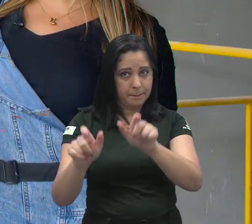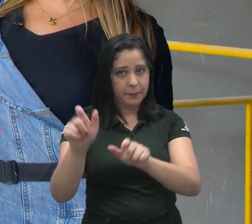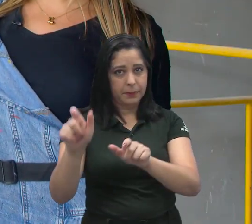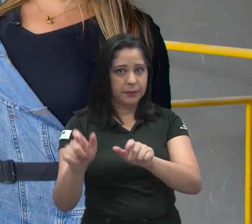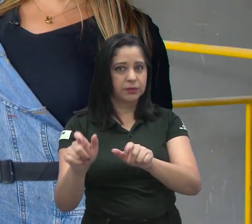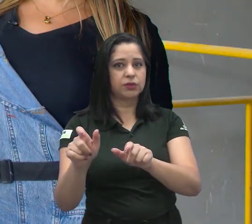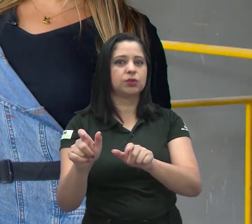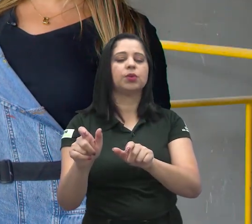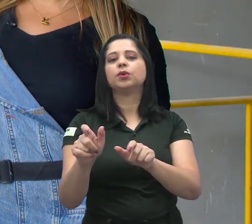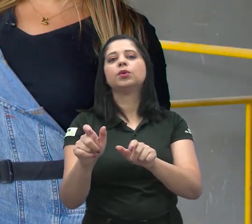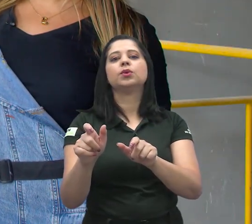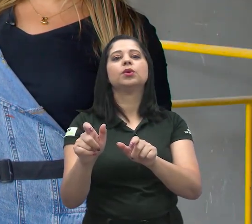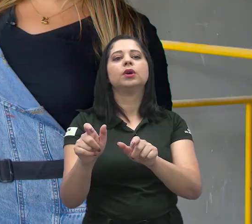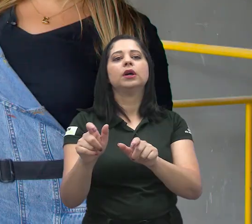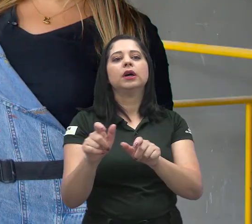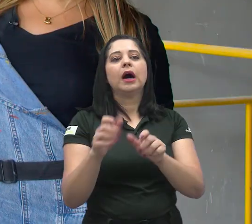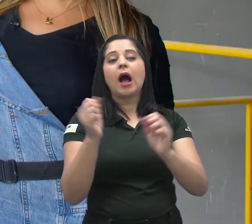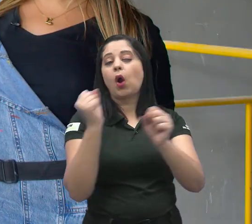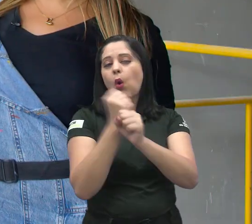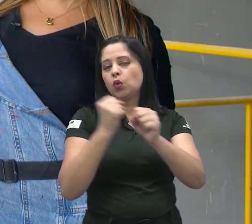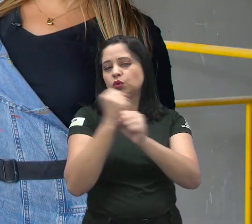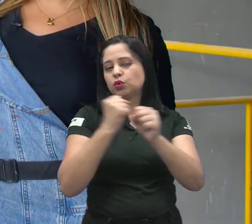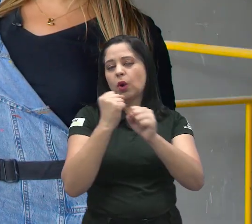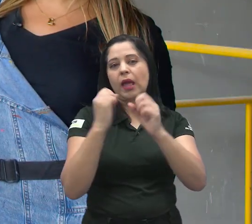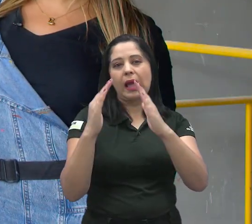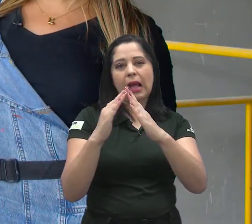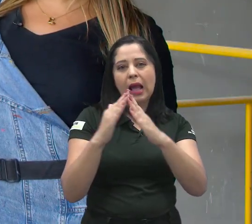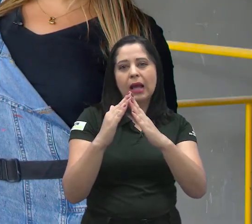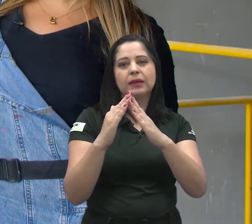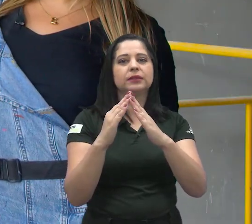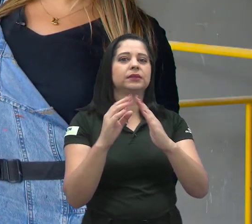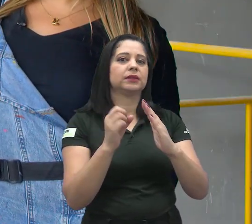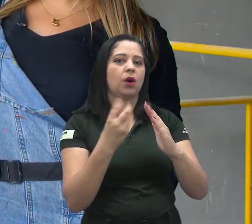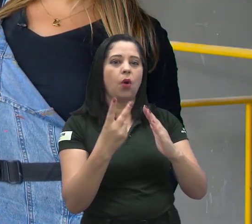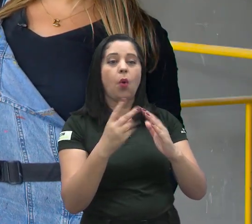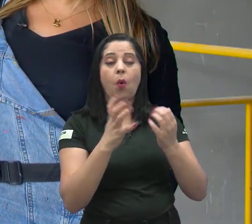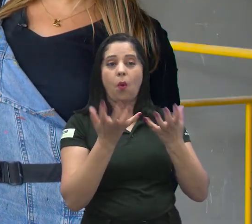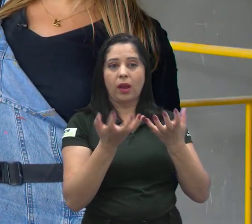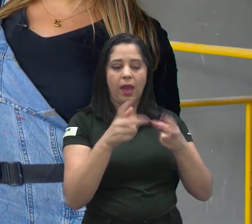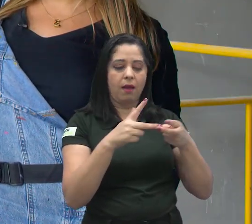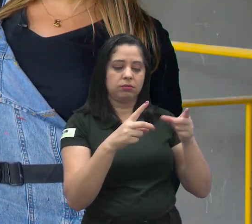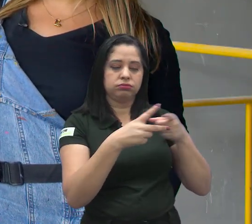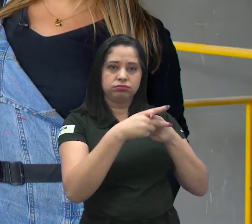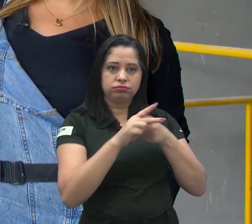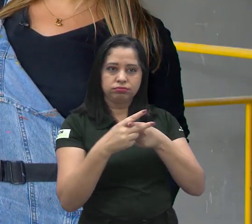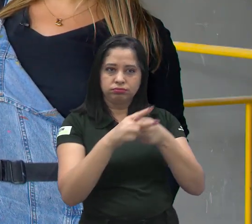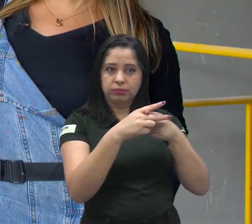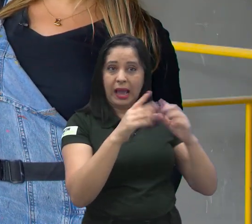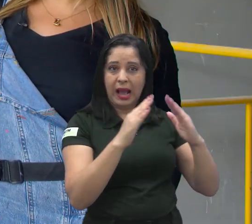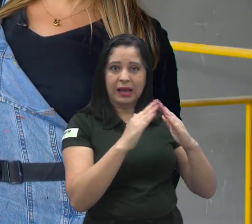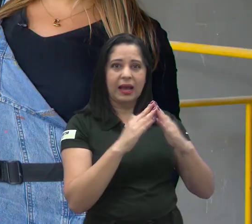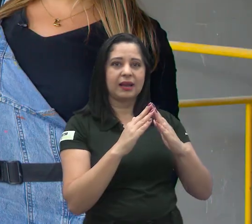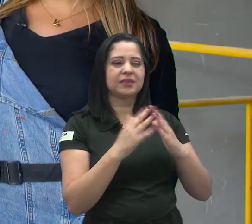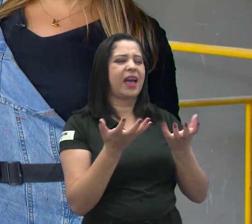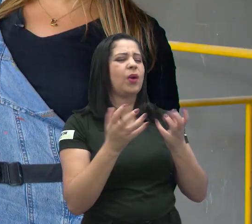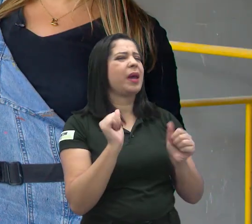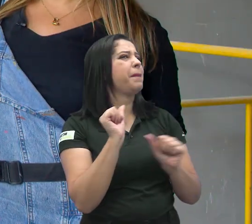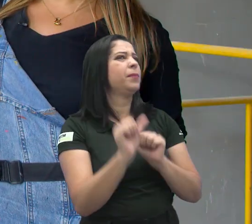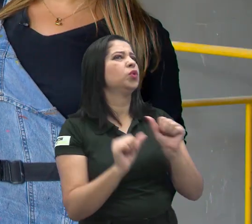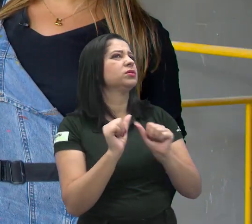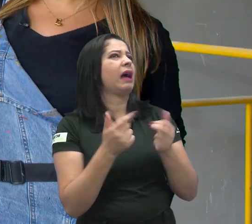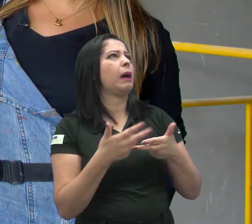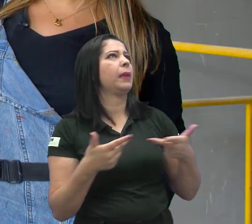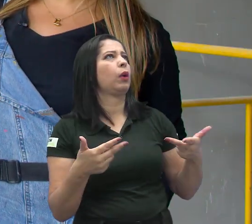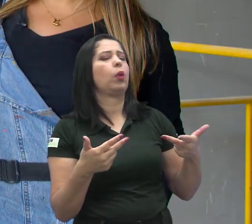né, como a gente está aqui construindo uma casa, né, ou quer reformar uma casa, ou quer mesmo falar assim, eu quero mudar alguma